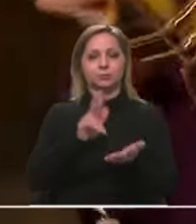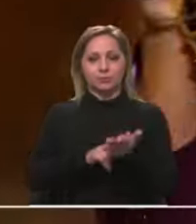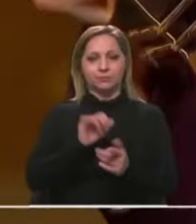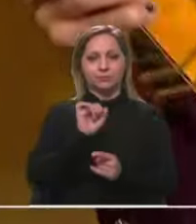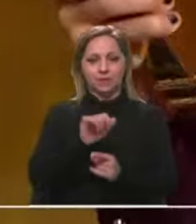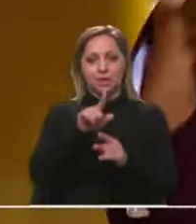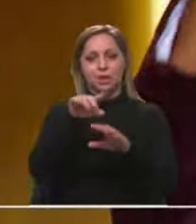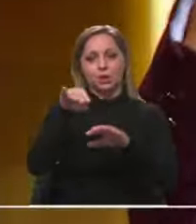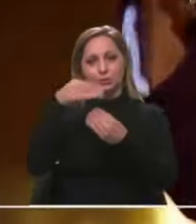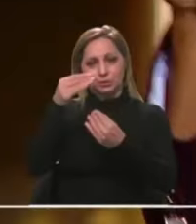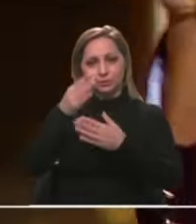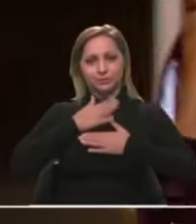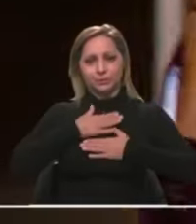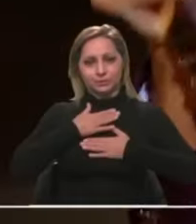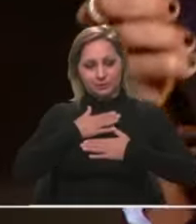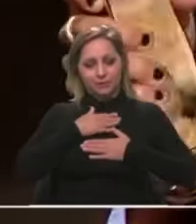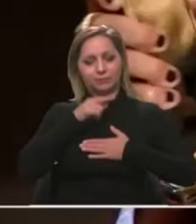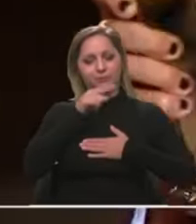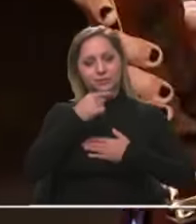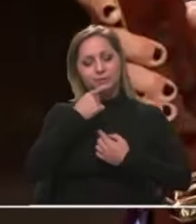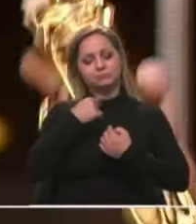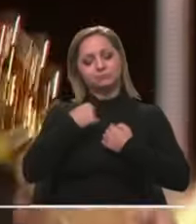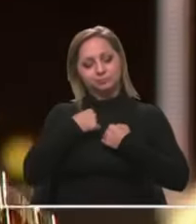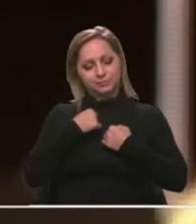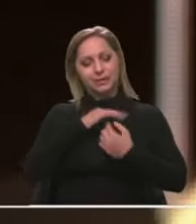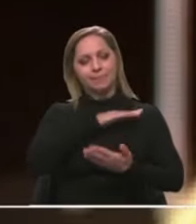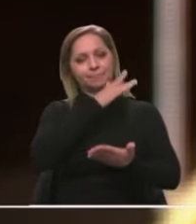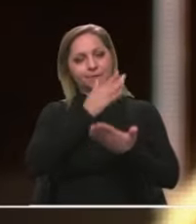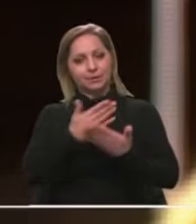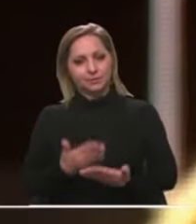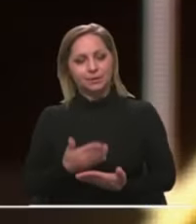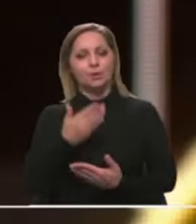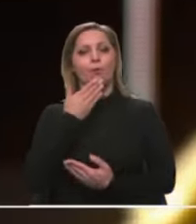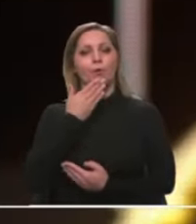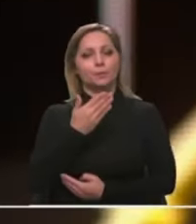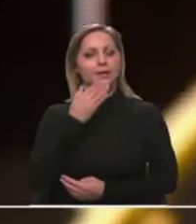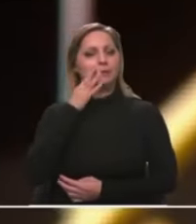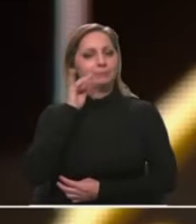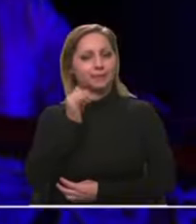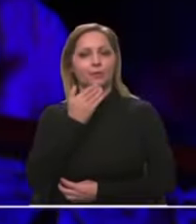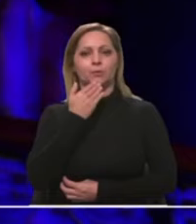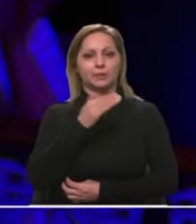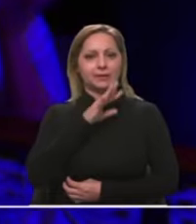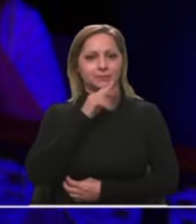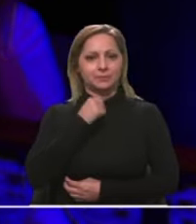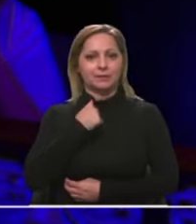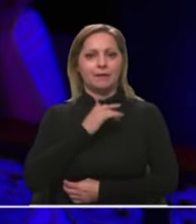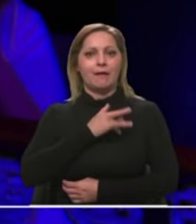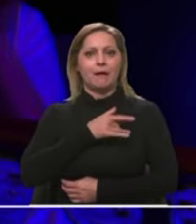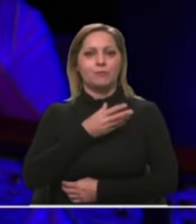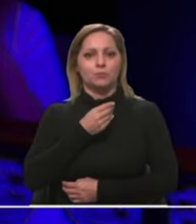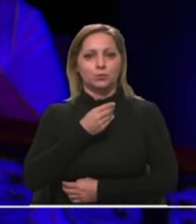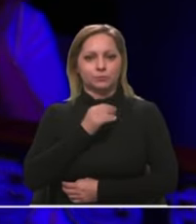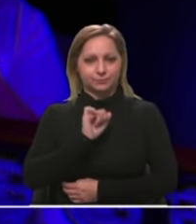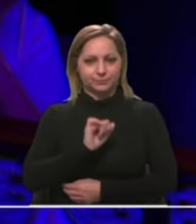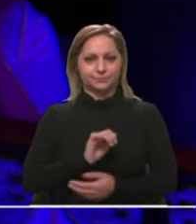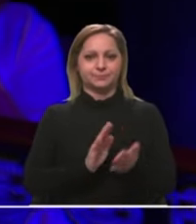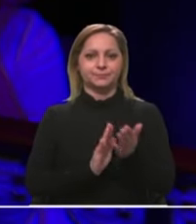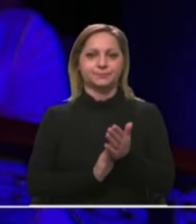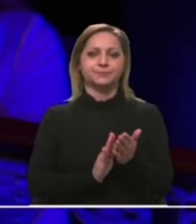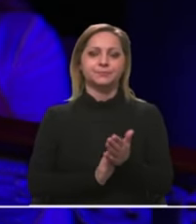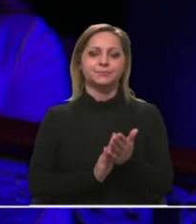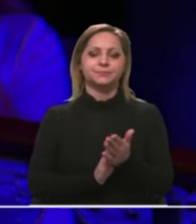que vocês me deram, os valores que vocês me transmitiram, que trouxeram-me aqui. Obrigado, pai. Obrigado, mãe. Amo-vos muito.